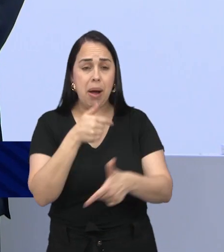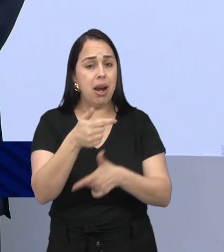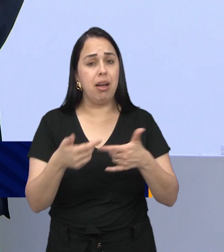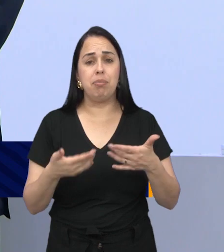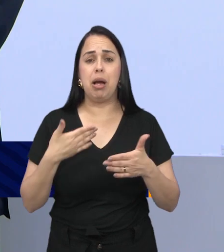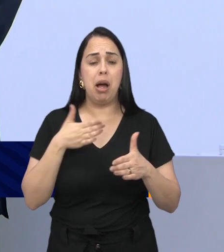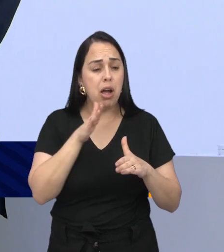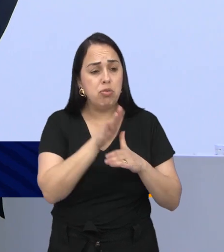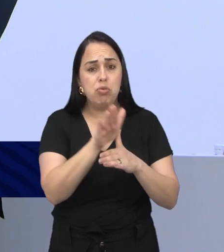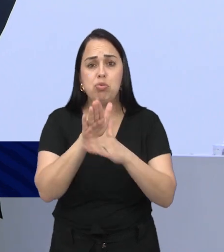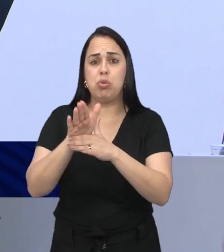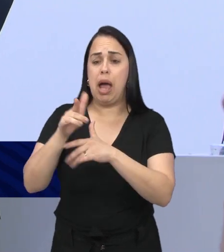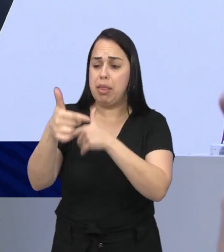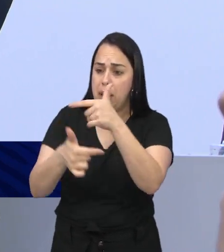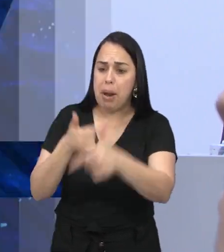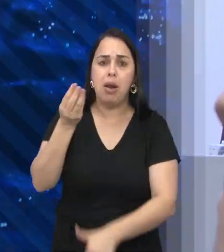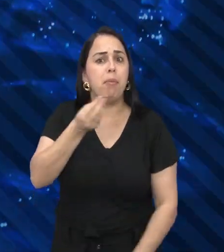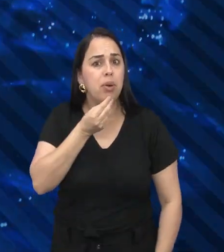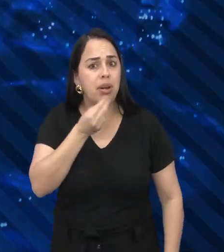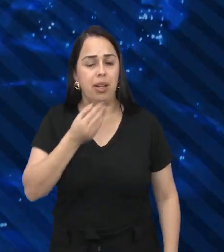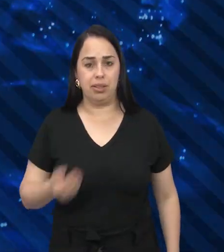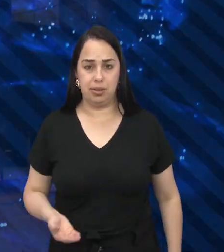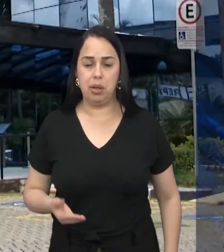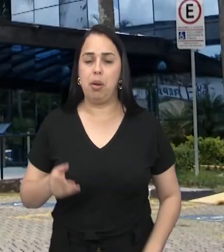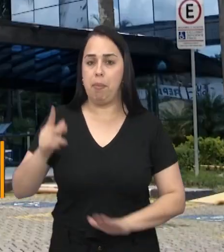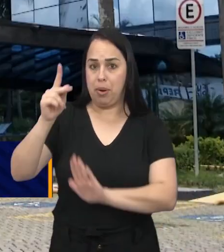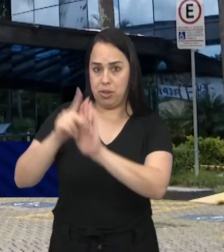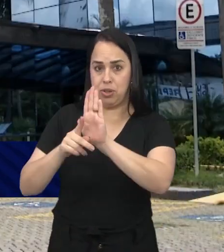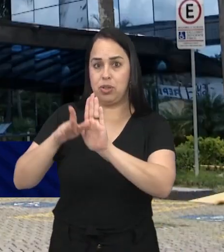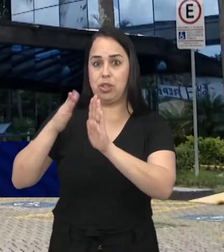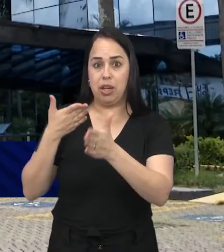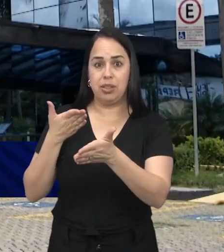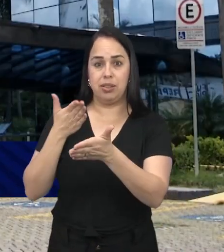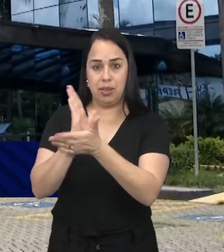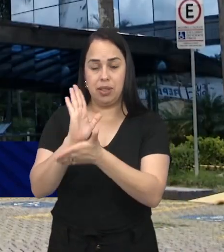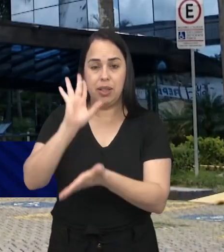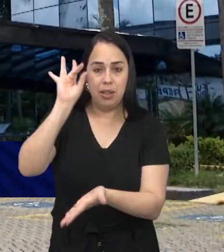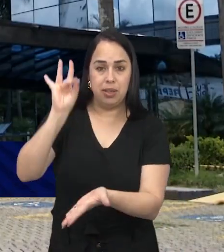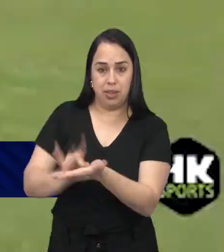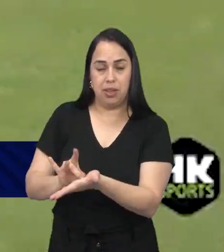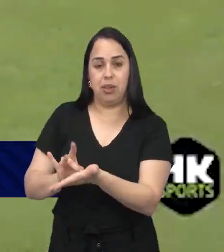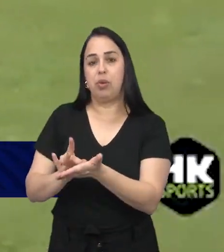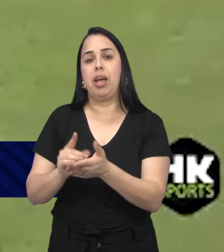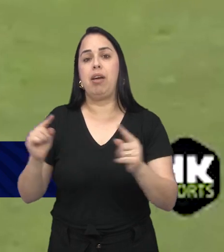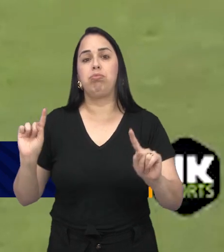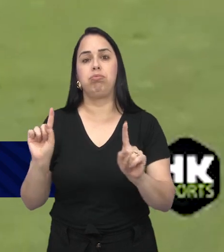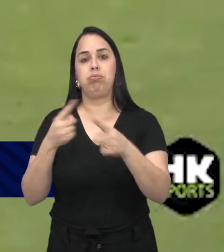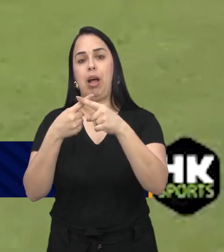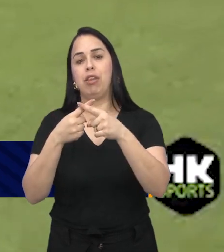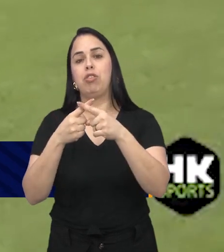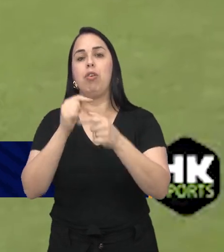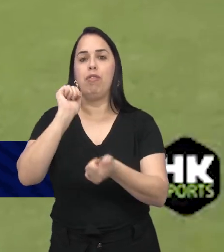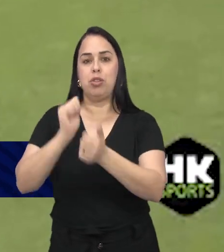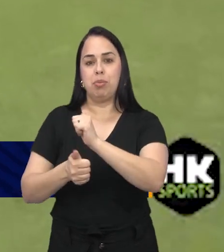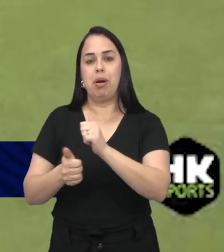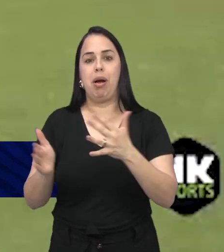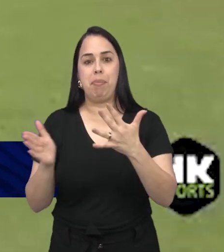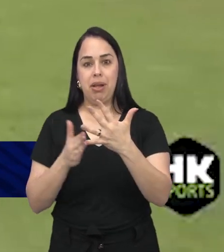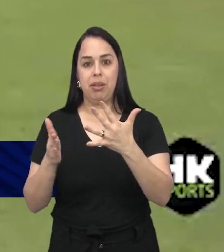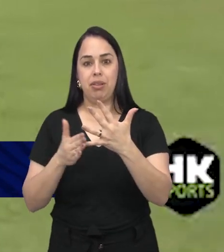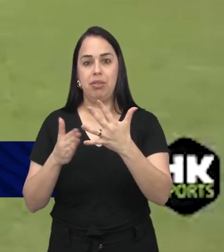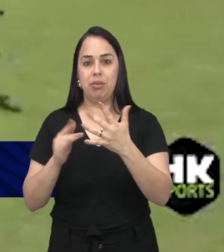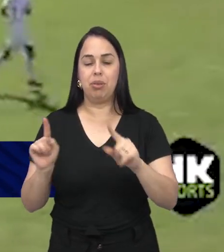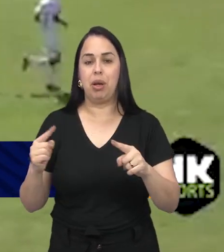Mohamed para a geração de emprego na cidade. Projeto aprovado na Câmara vai oficializar a Copa Evangélica de Futebol Amador como